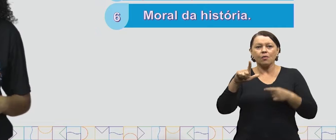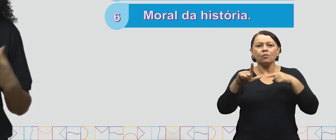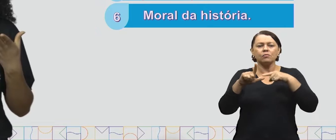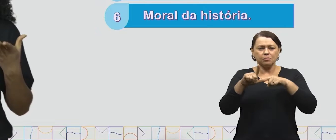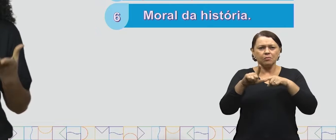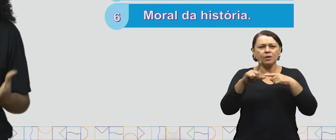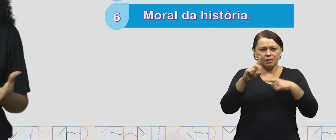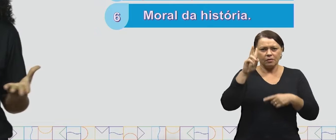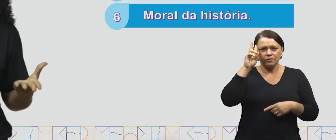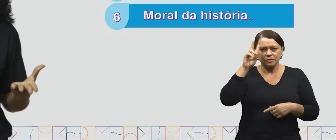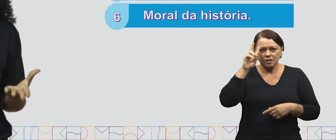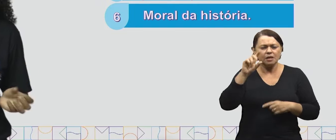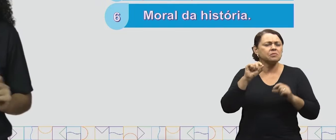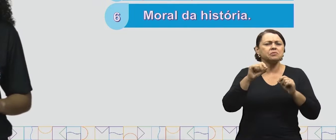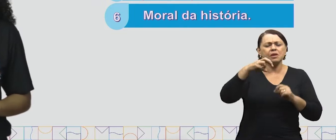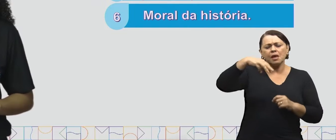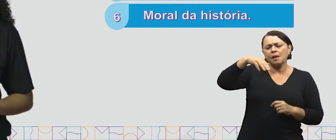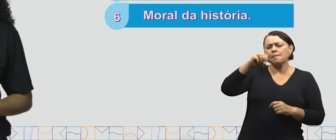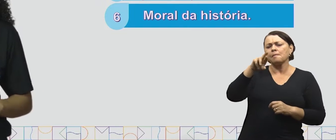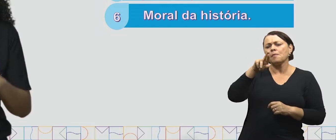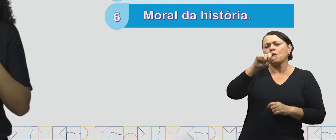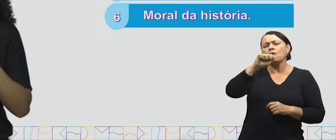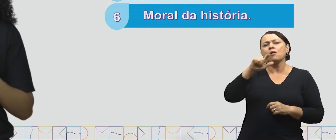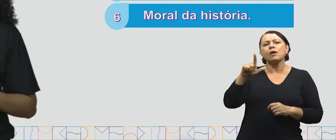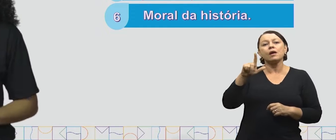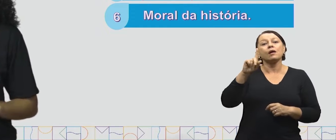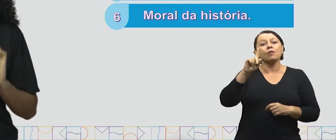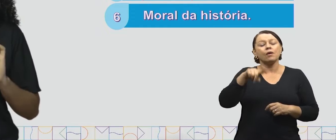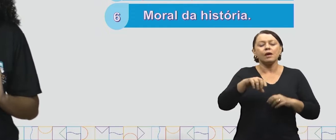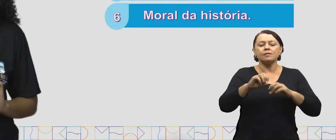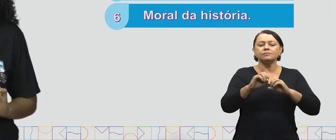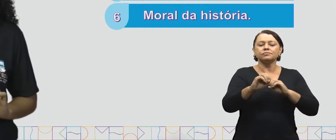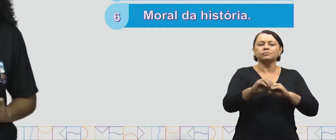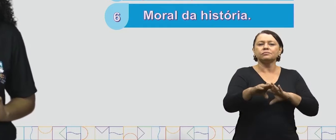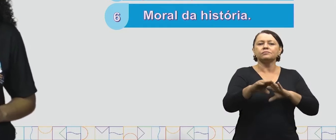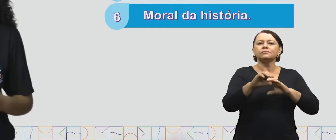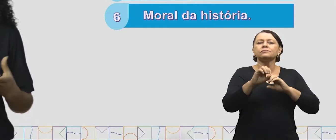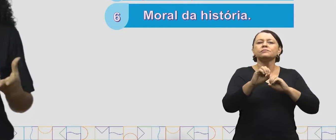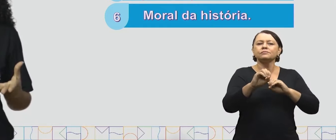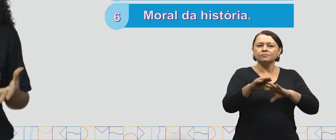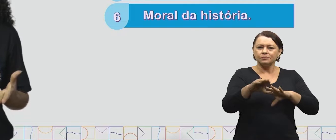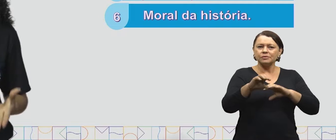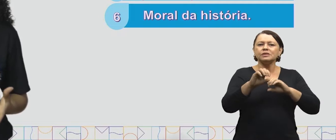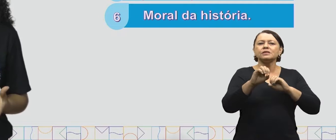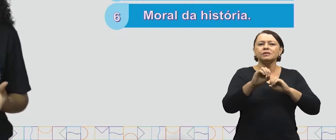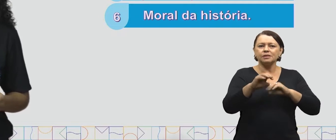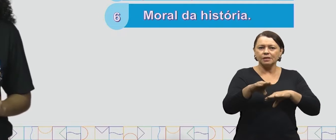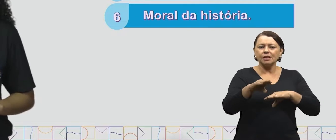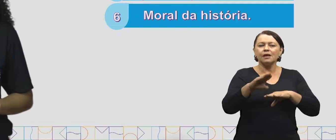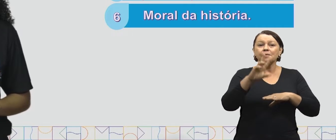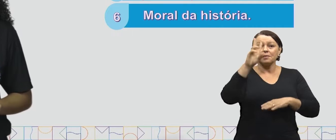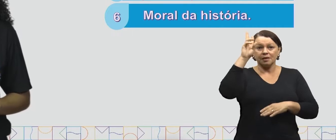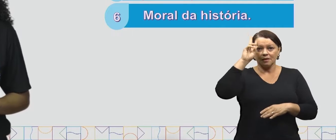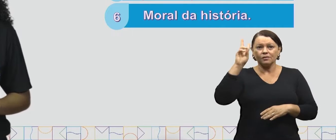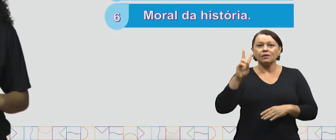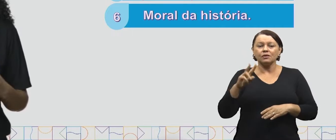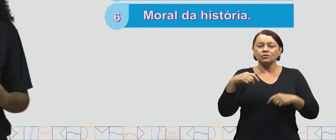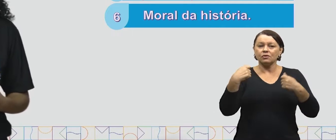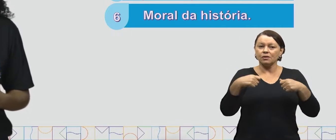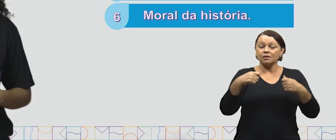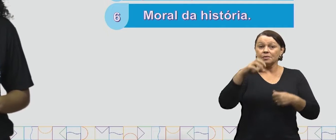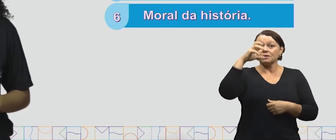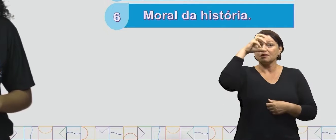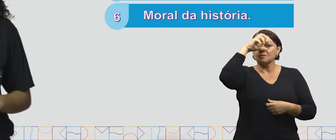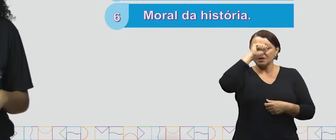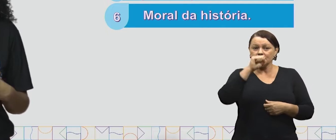moral. Você lembra o que é a moral de uma história? É uma mensagem transmitida ou uma lição a ser aprendida.